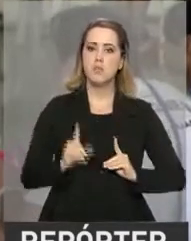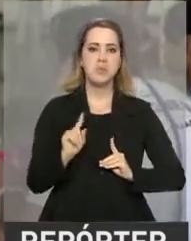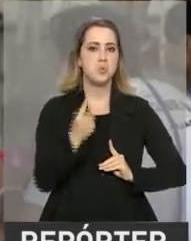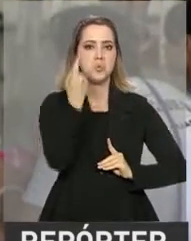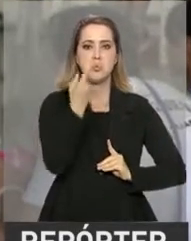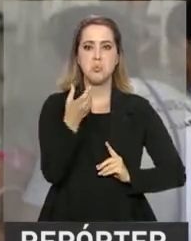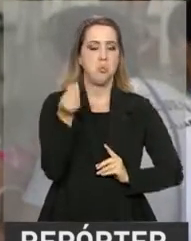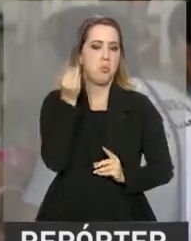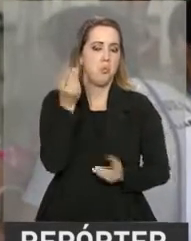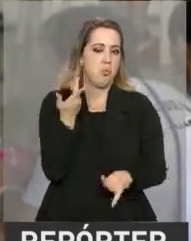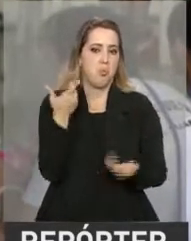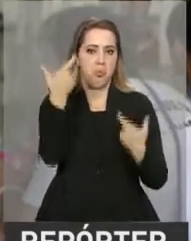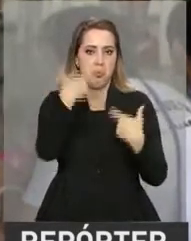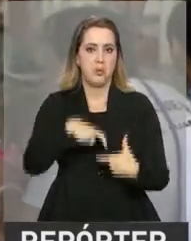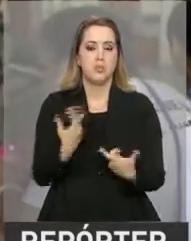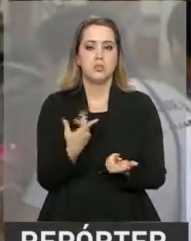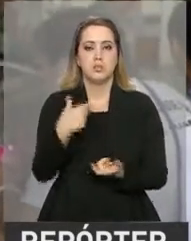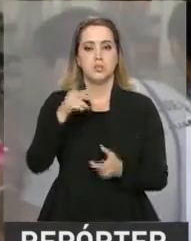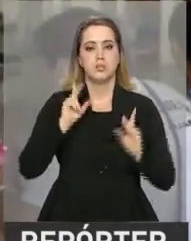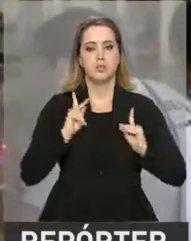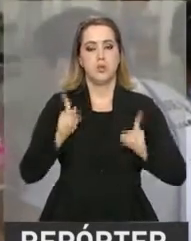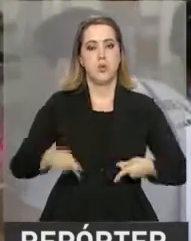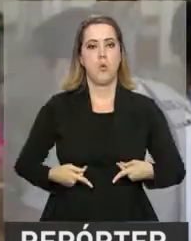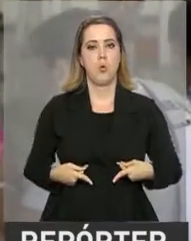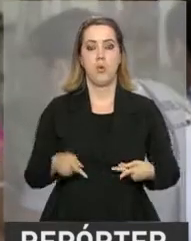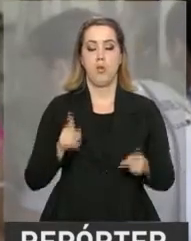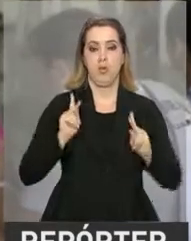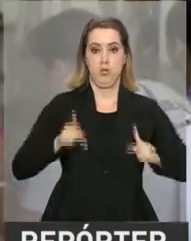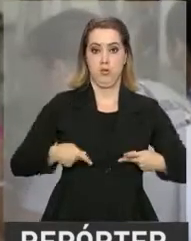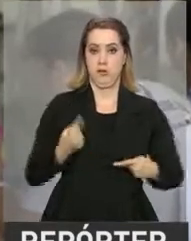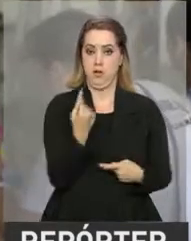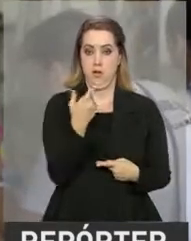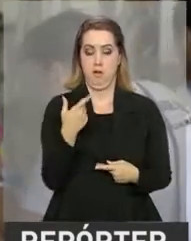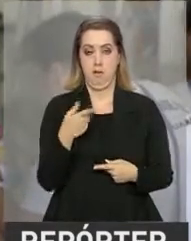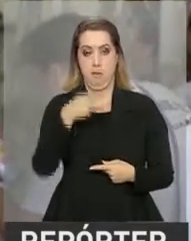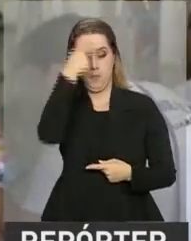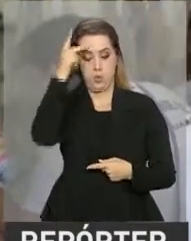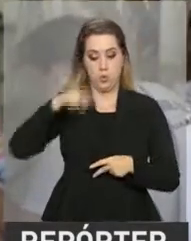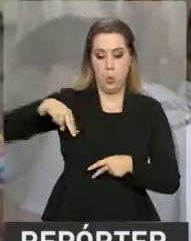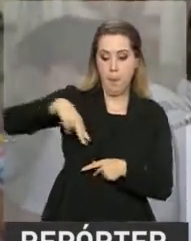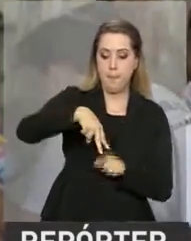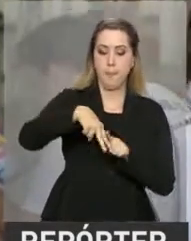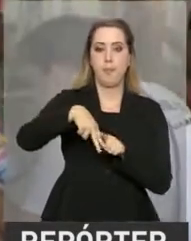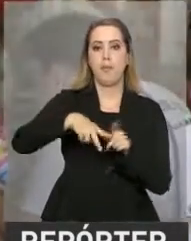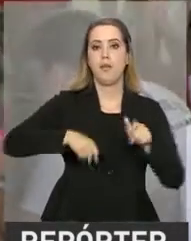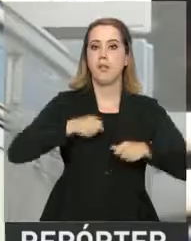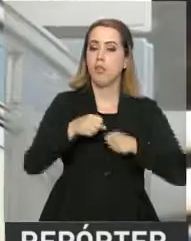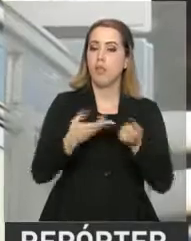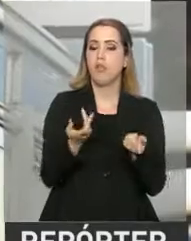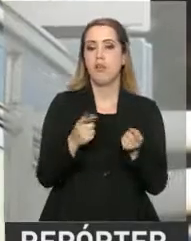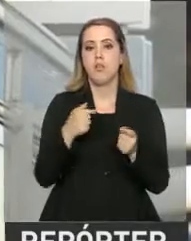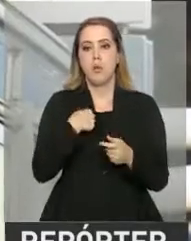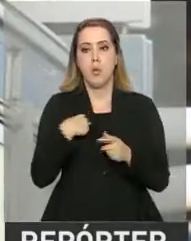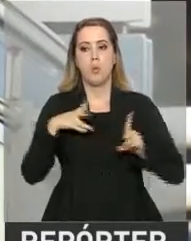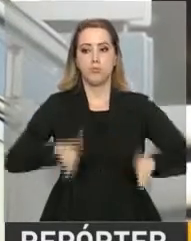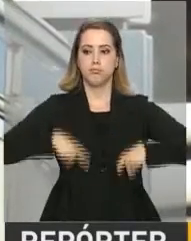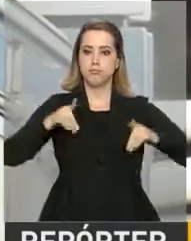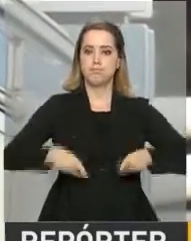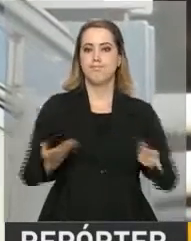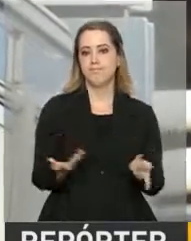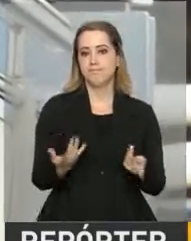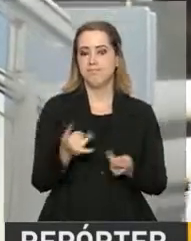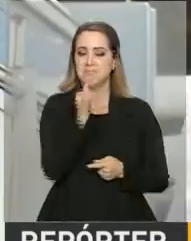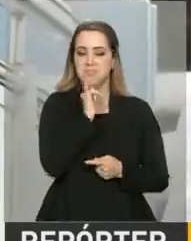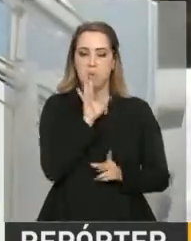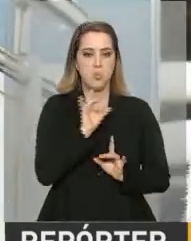característica humana. Algumas pessoas usam as pernas para andar, outras usam uma cadeira de roda para andar, por exemplo. Aqui em Brasília, a